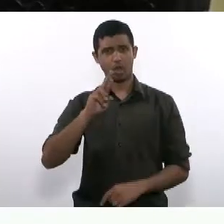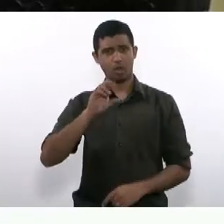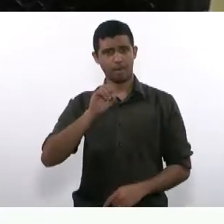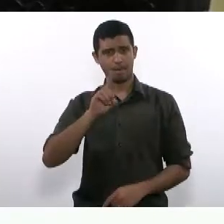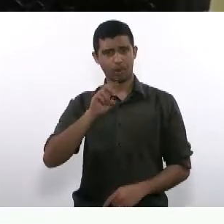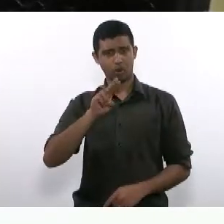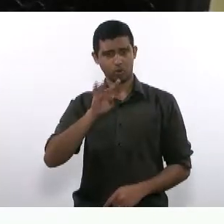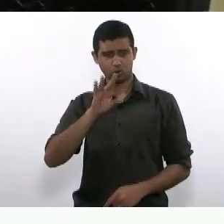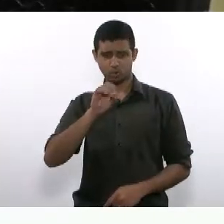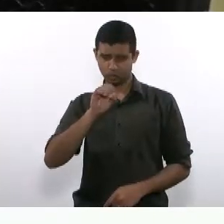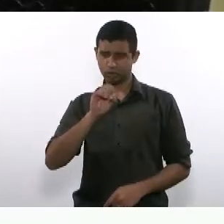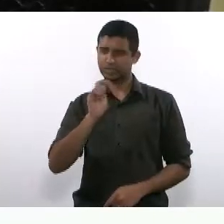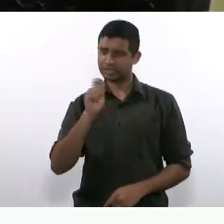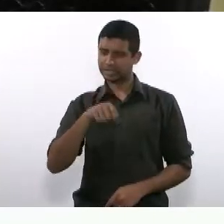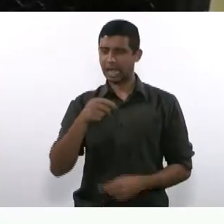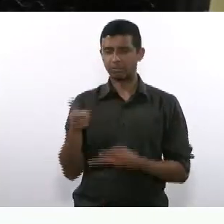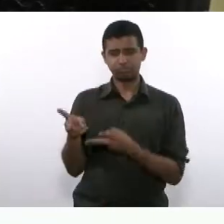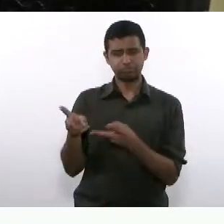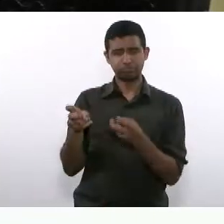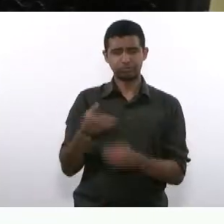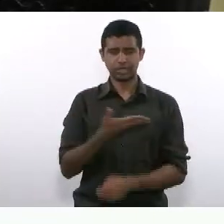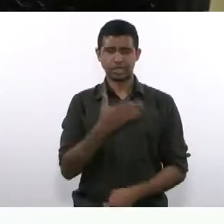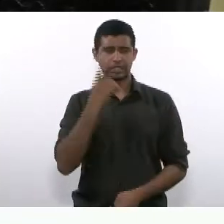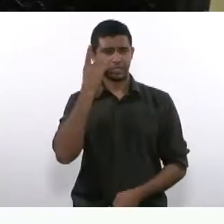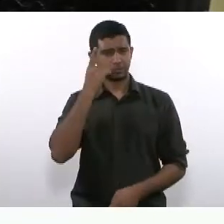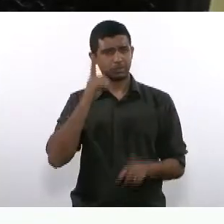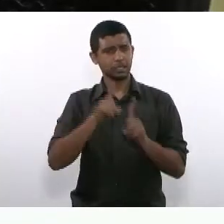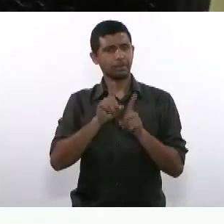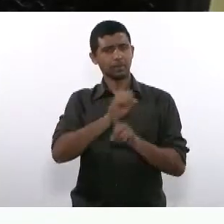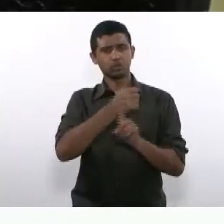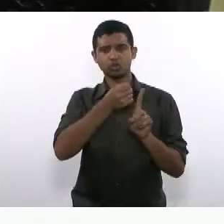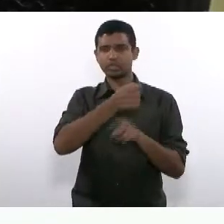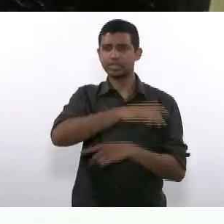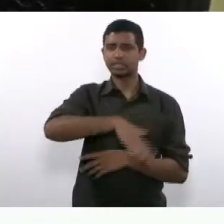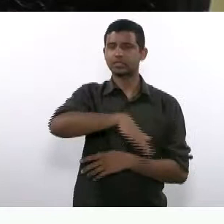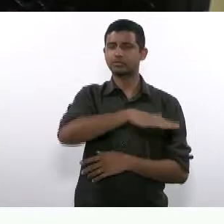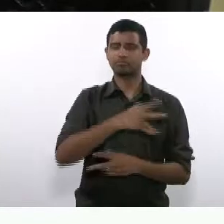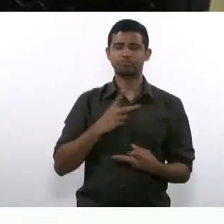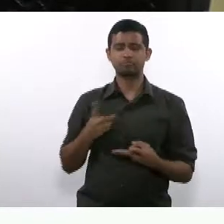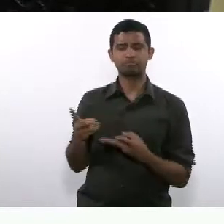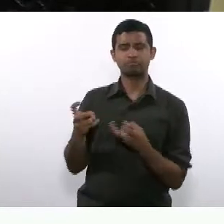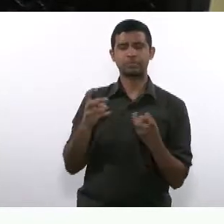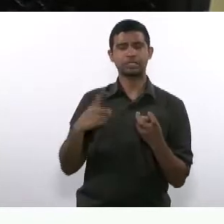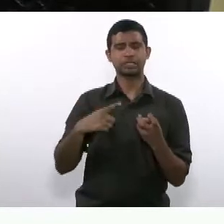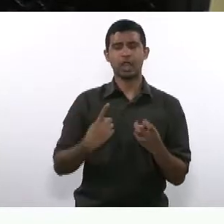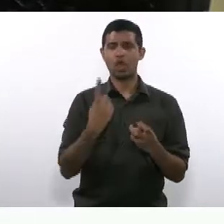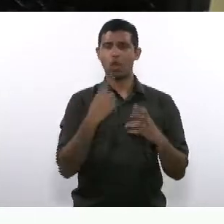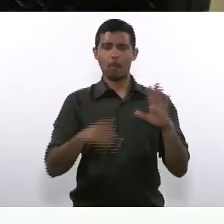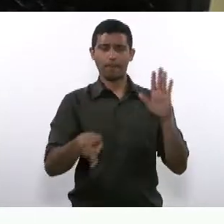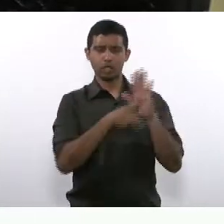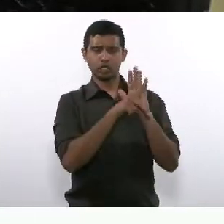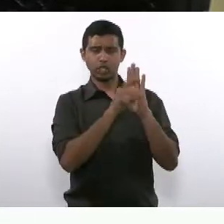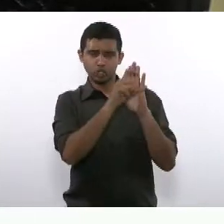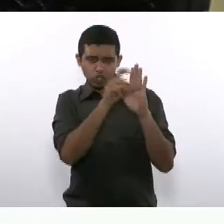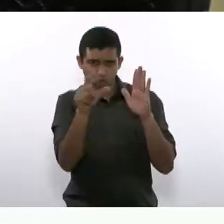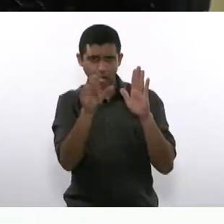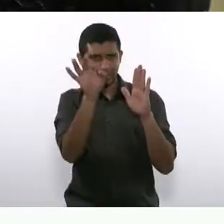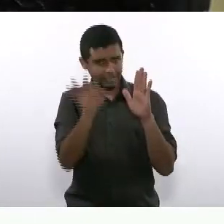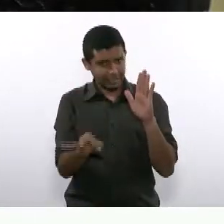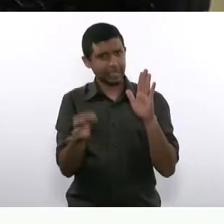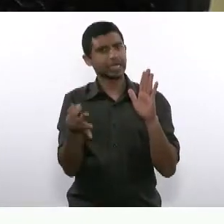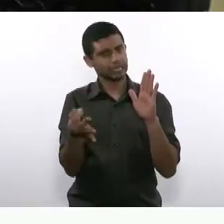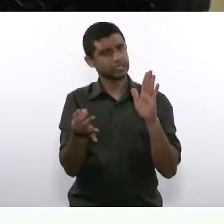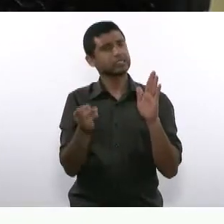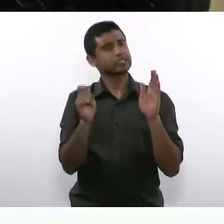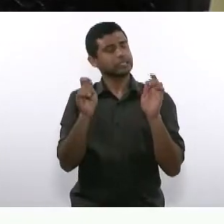era perceptível para os senhores deputados, para a sociedade como um todo, de um projeto específico, um nome específico, que era até motivo